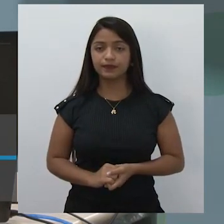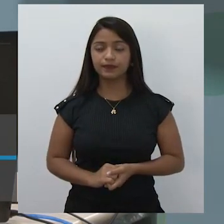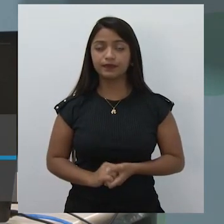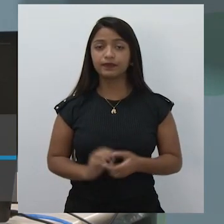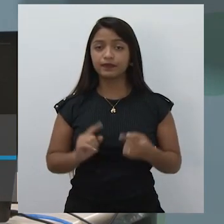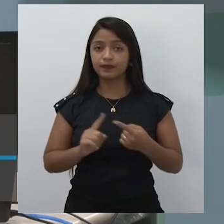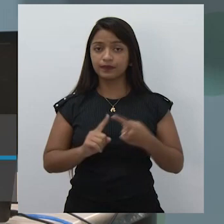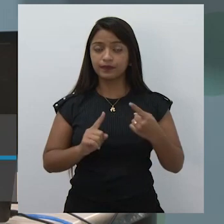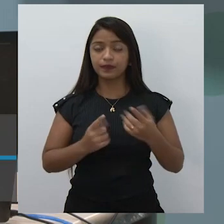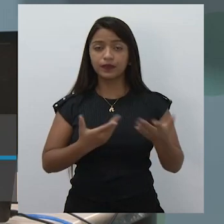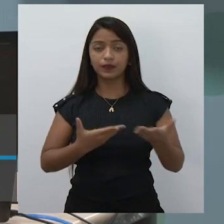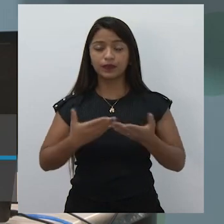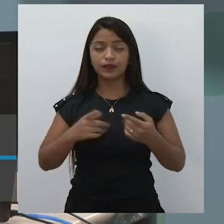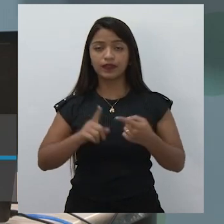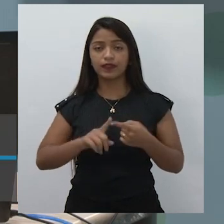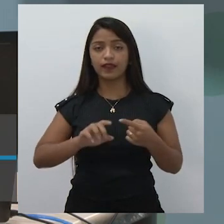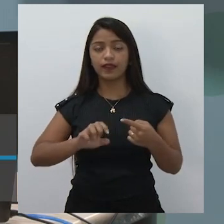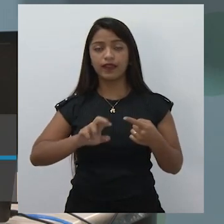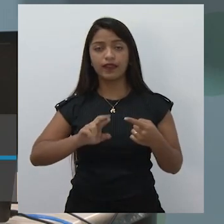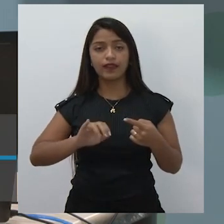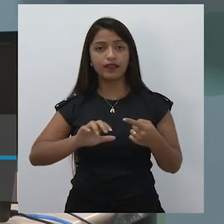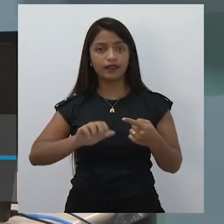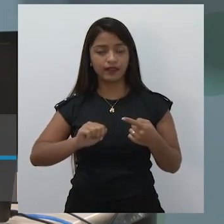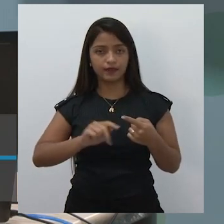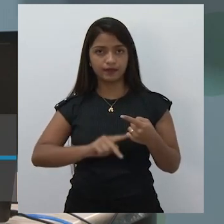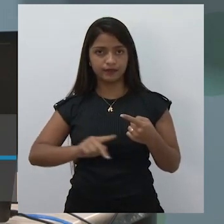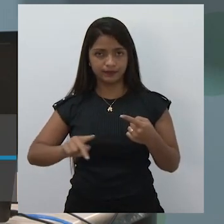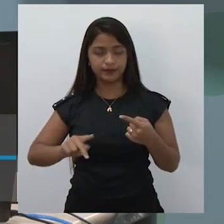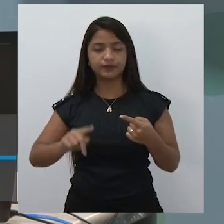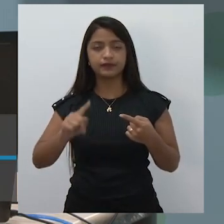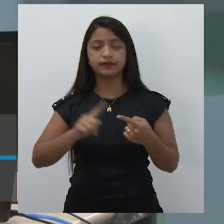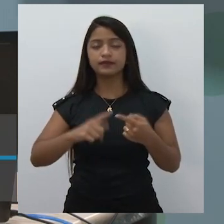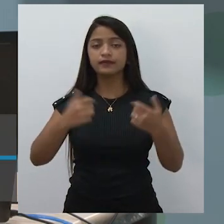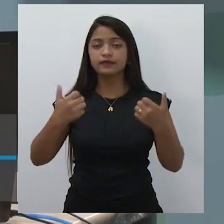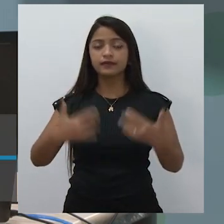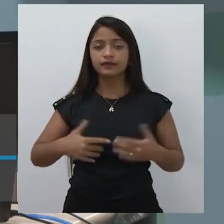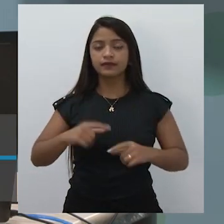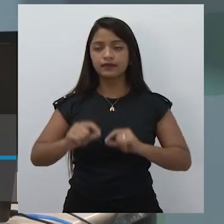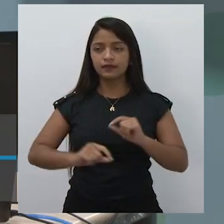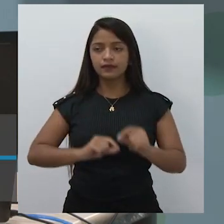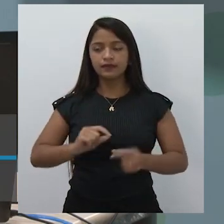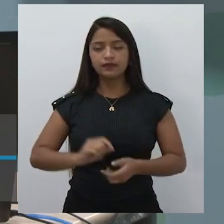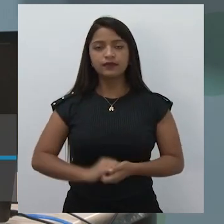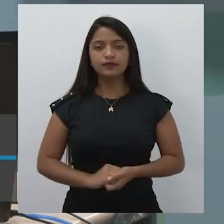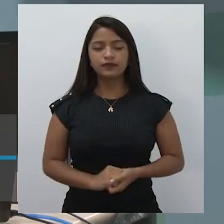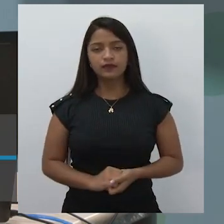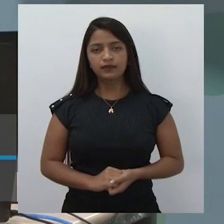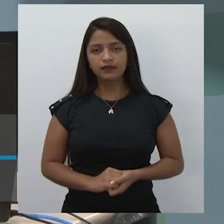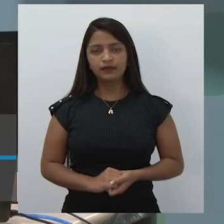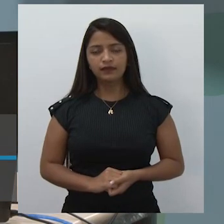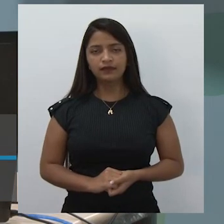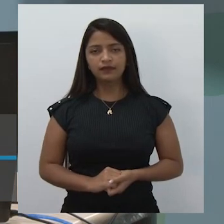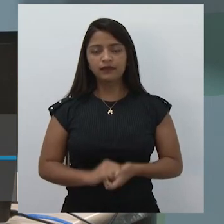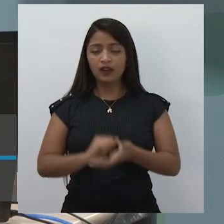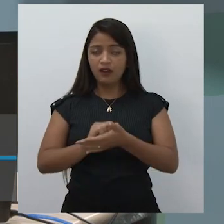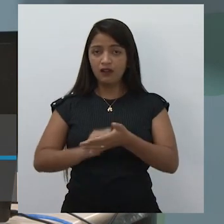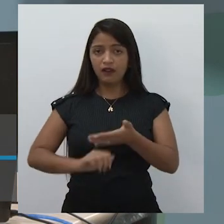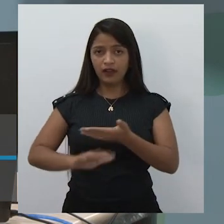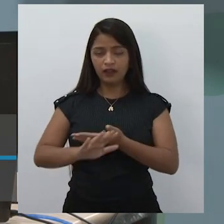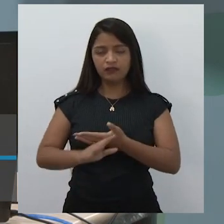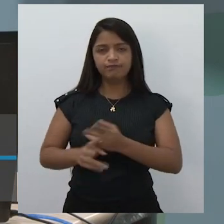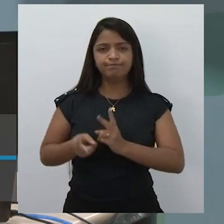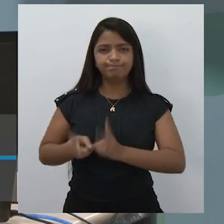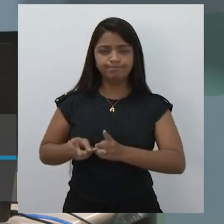a professora Érica Frau, né? Ela vai falar um pouco sobre o que permaneceu, o